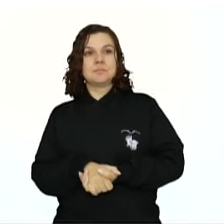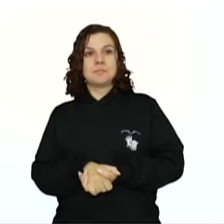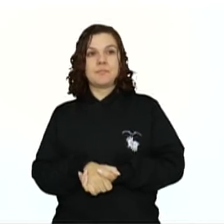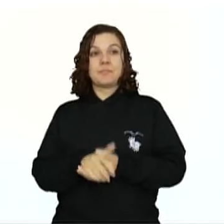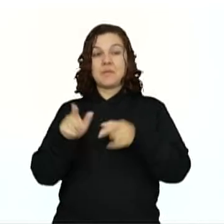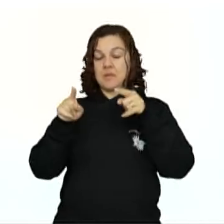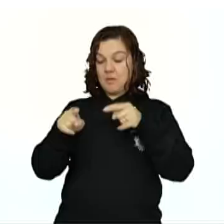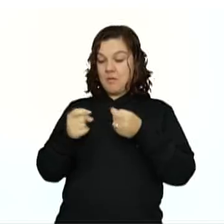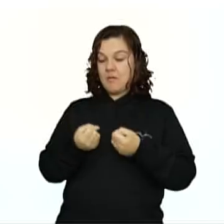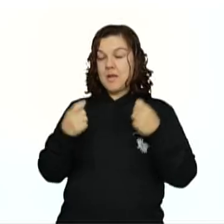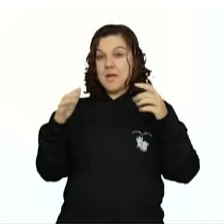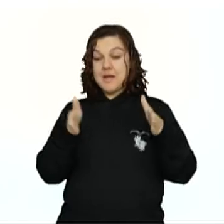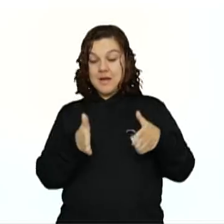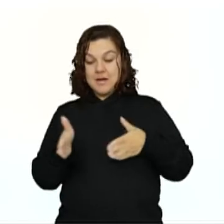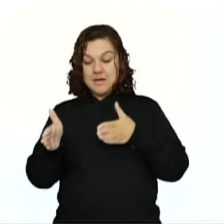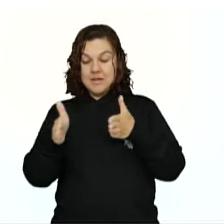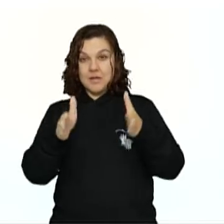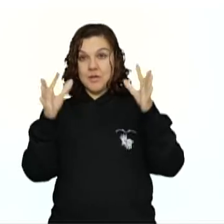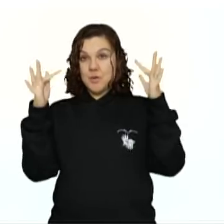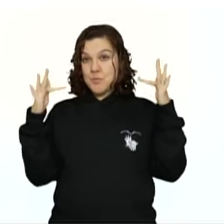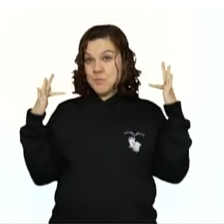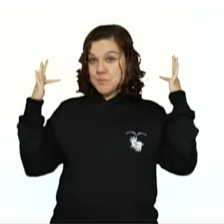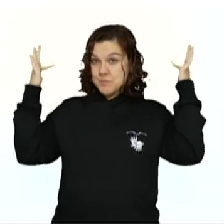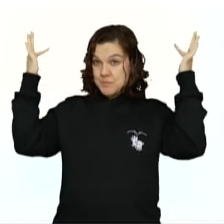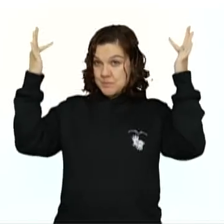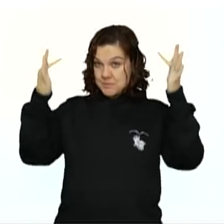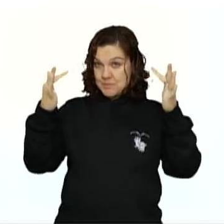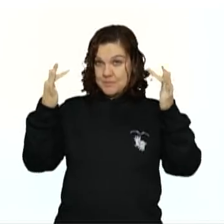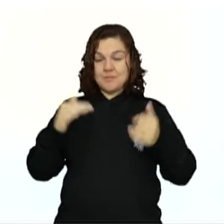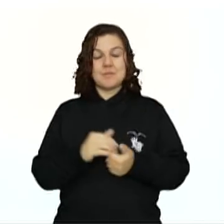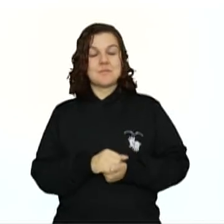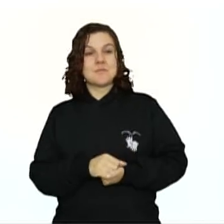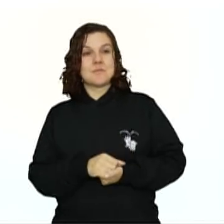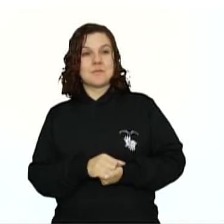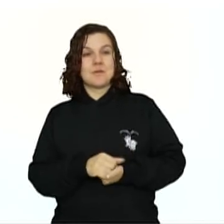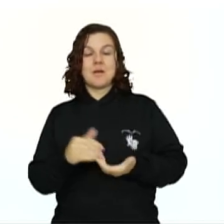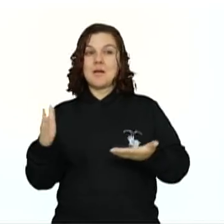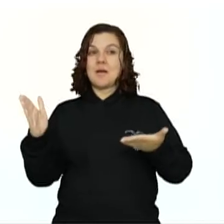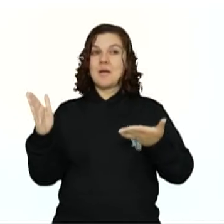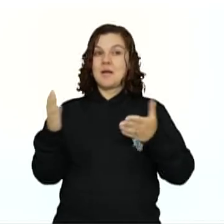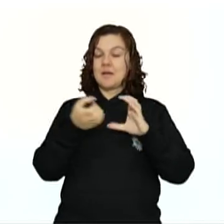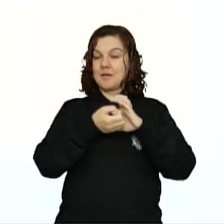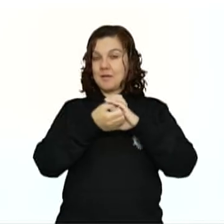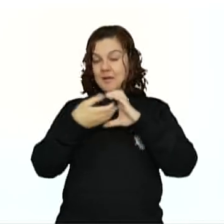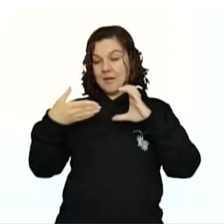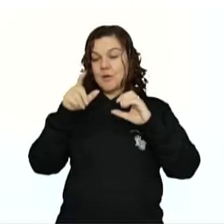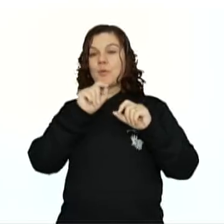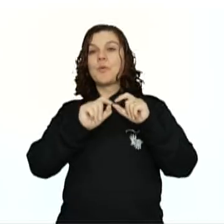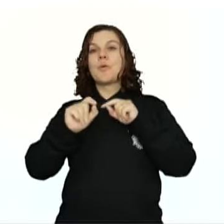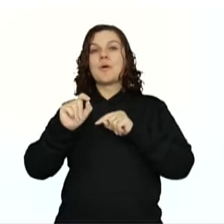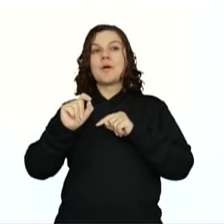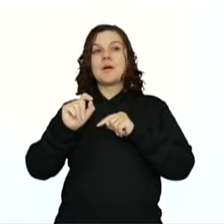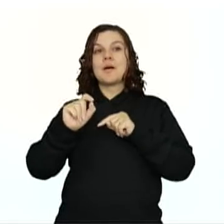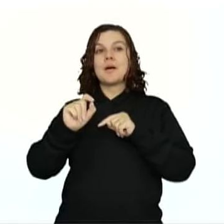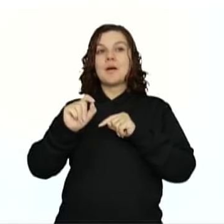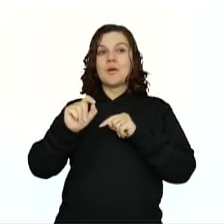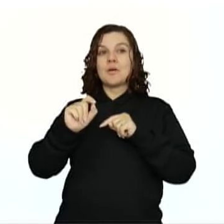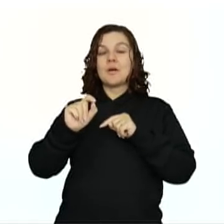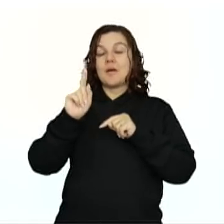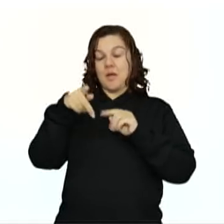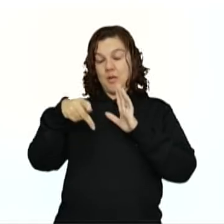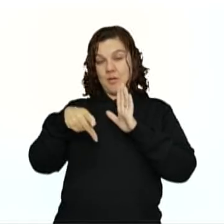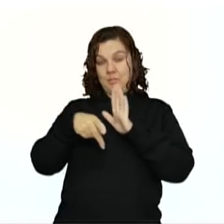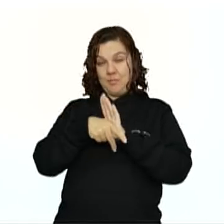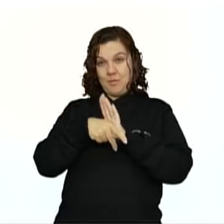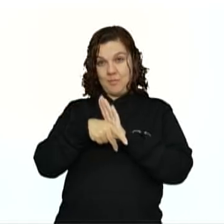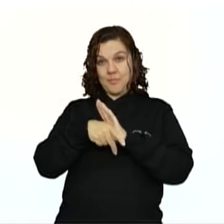A expressão Rio São Francisco caracteriza-se como aposto. Caracteriza como aposto.